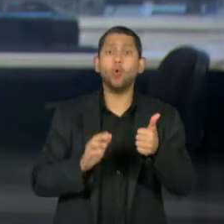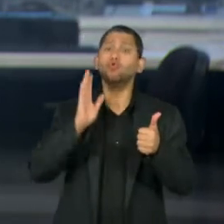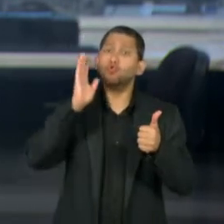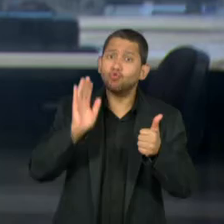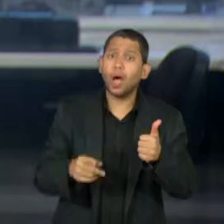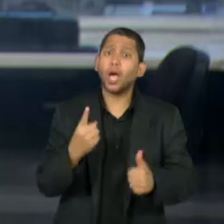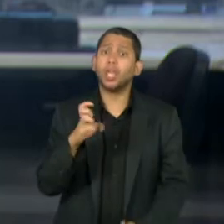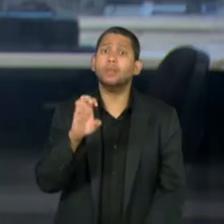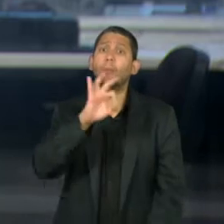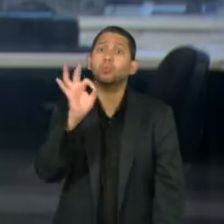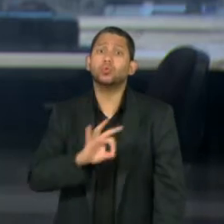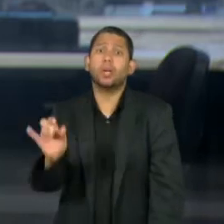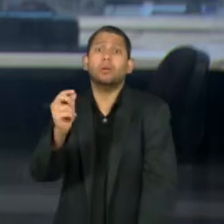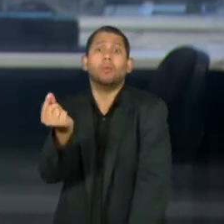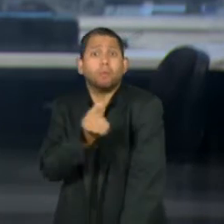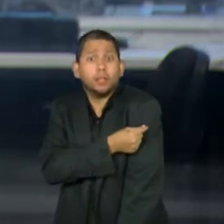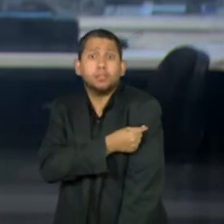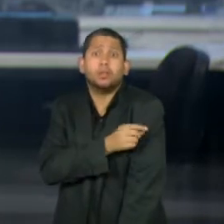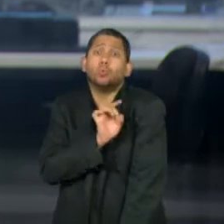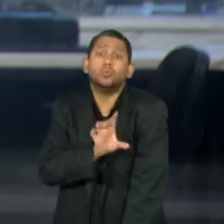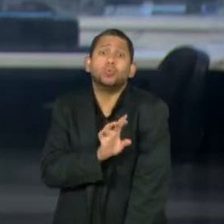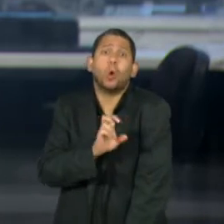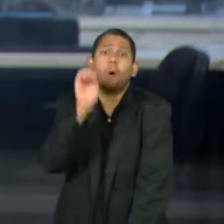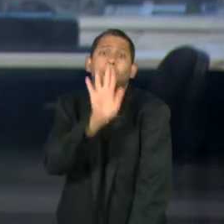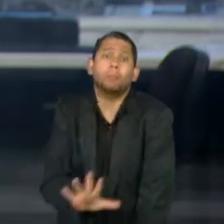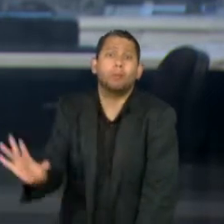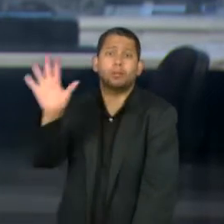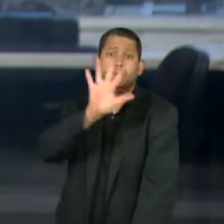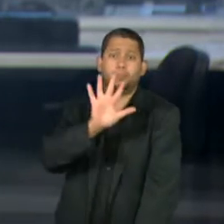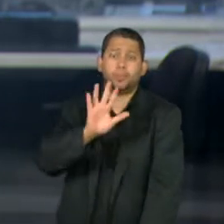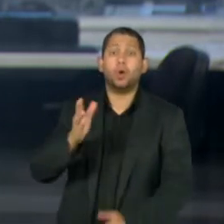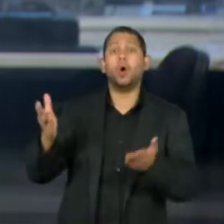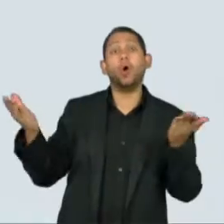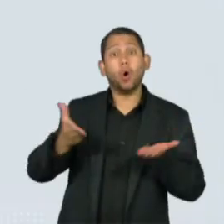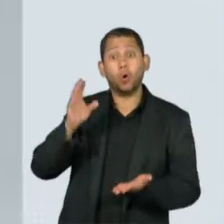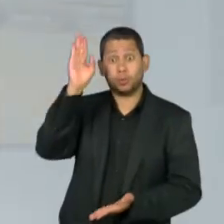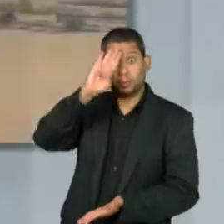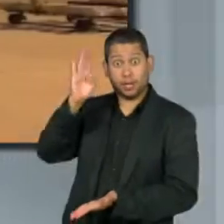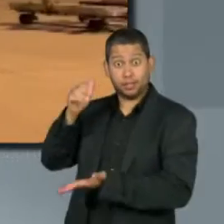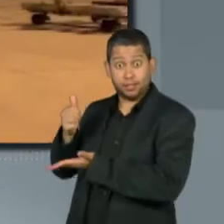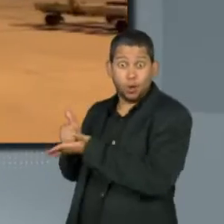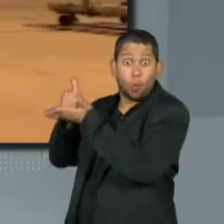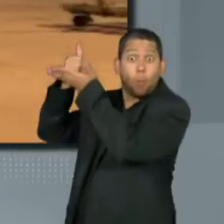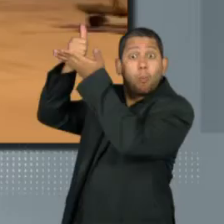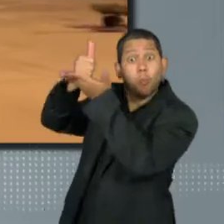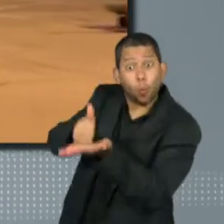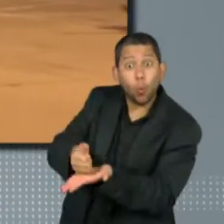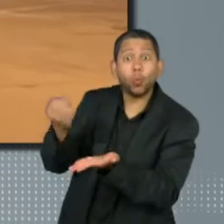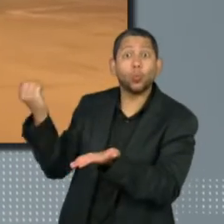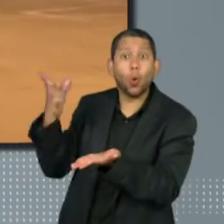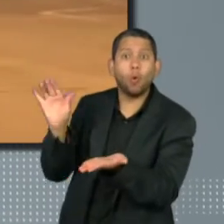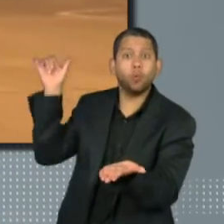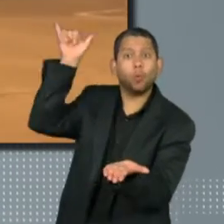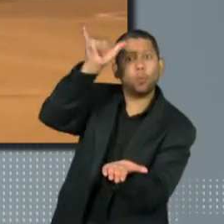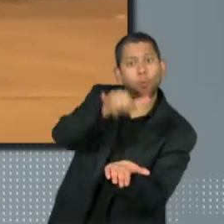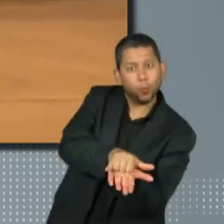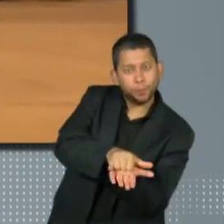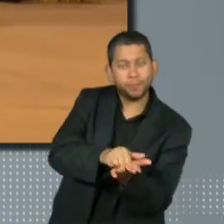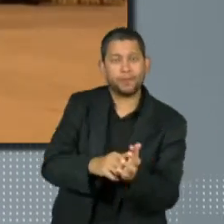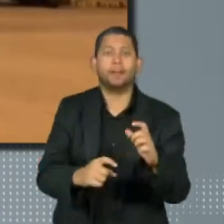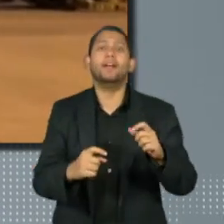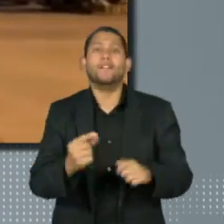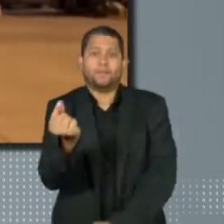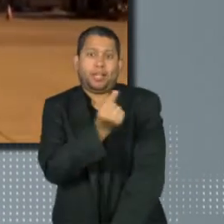a Covid-19. Hoje, o Brasil recebeu um novo lote de imunizantes. O carregamento do laboratório